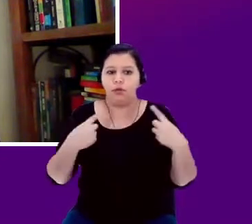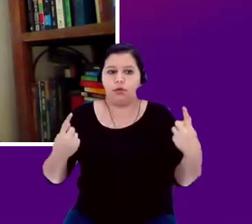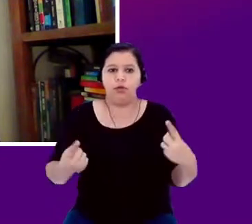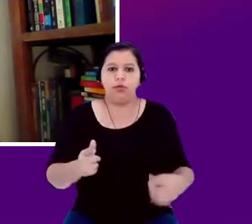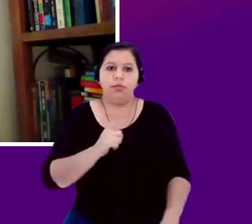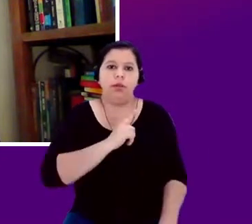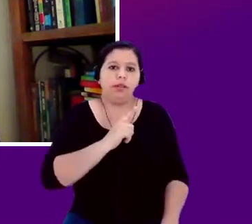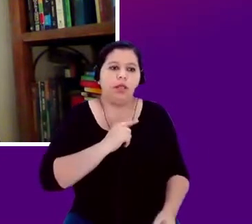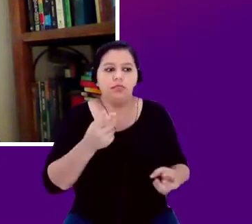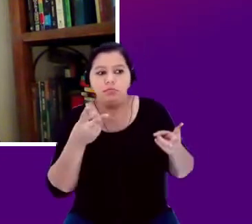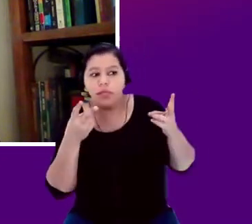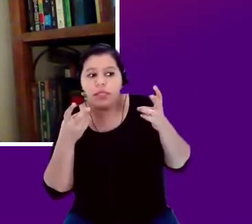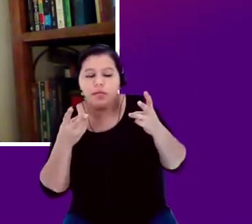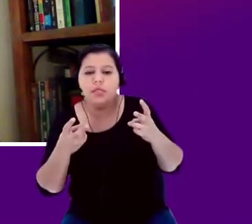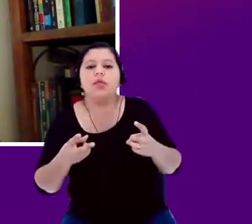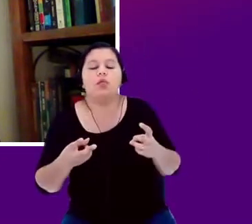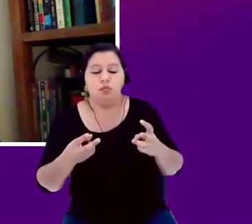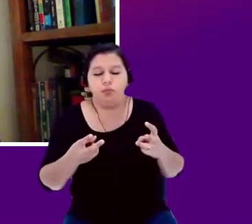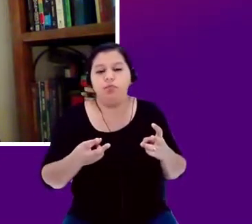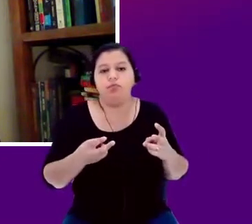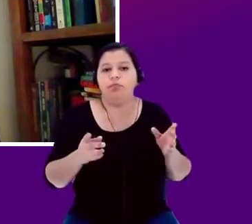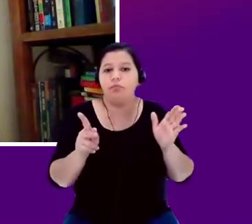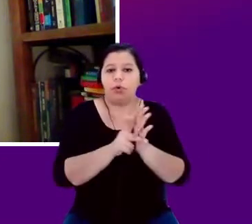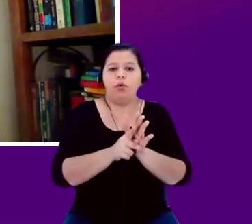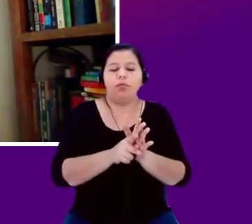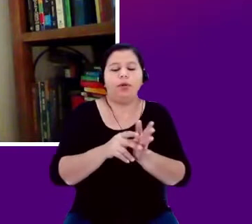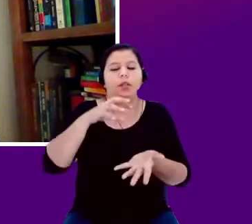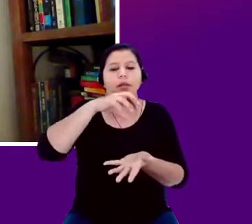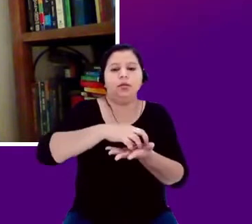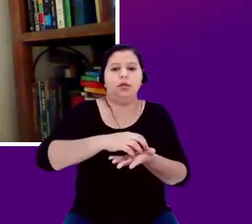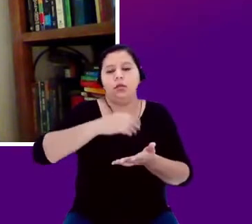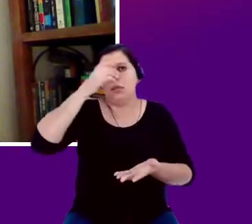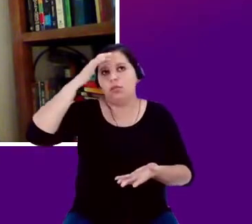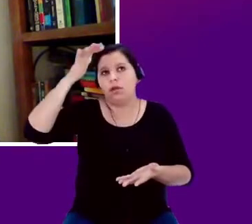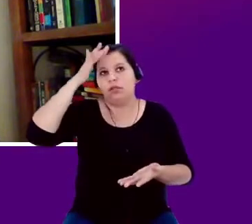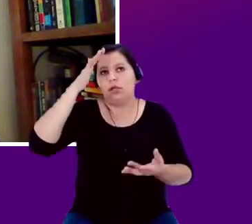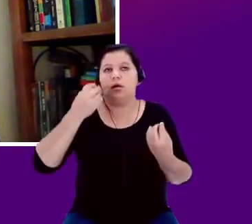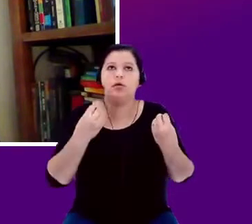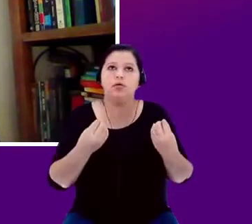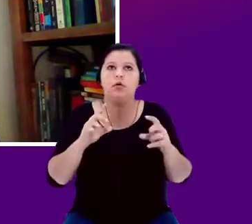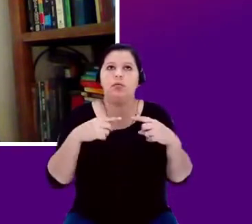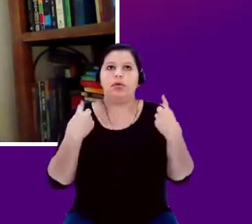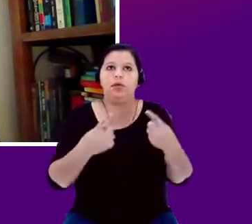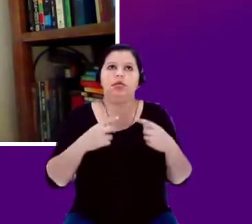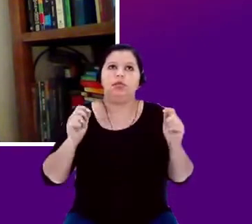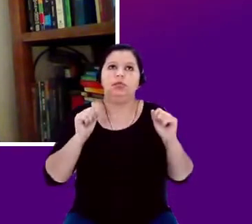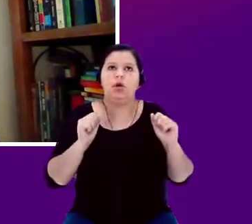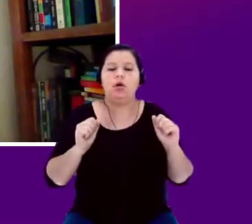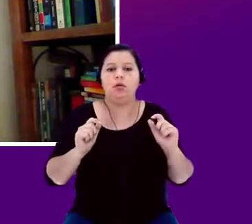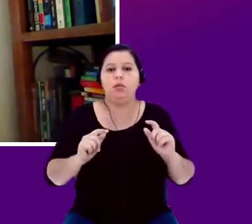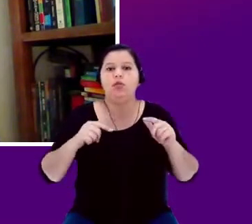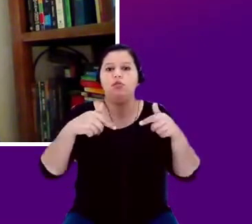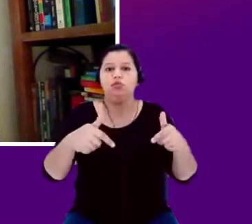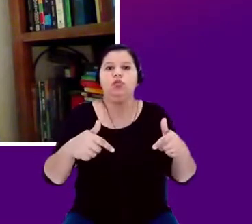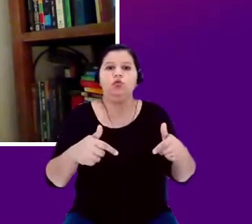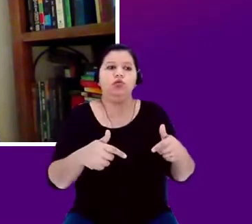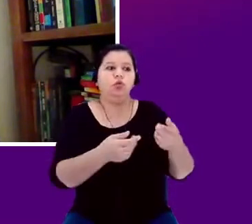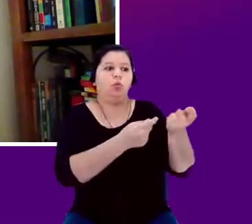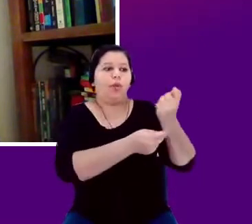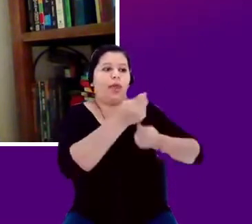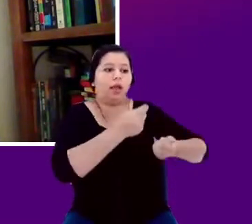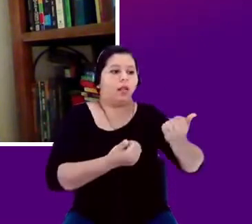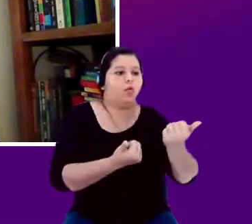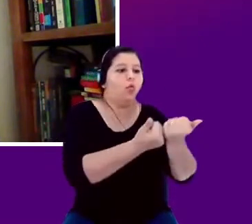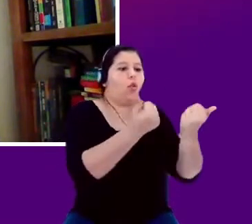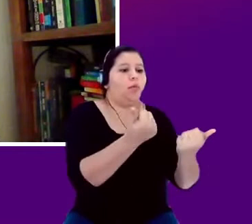essas percepções, né, da agência e até imaginar como é que a gente pode ter uma atitude com o mercado colaborativa com